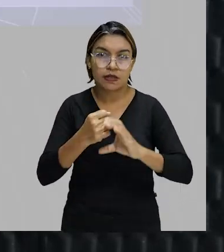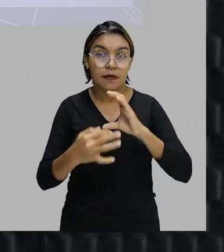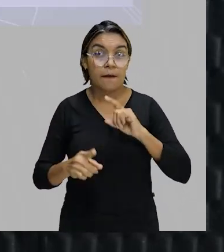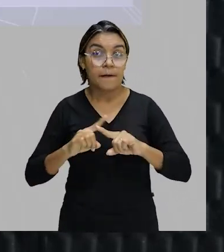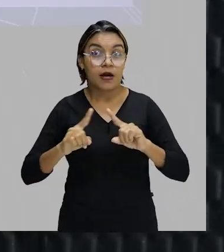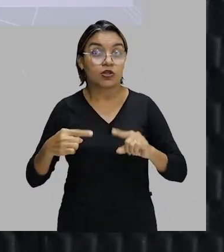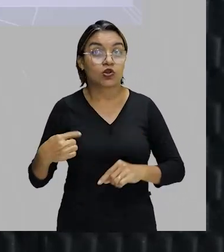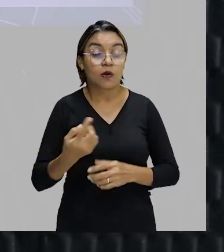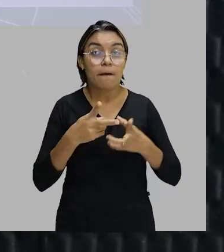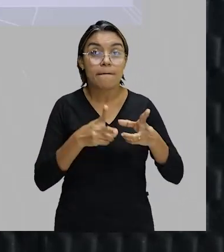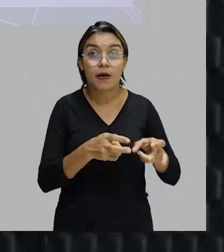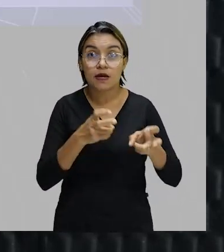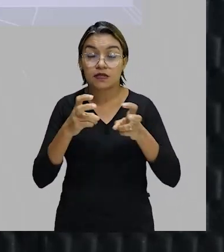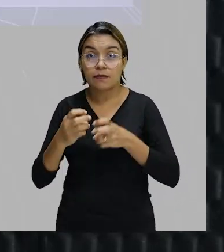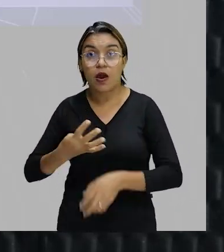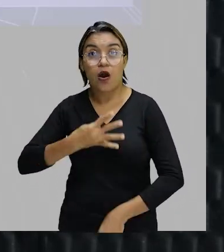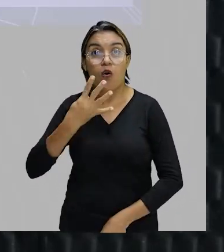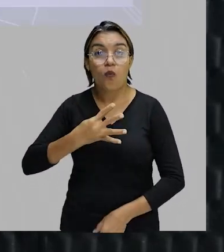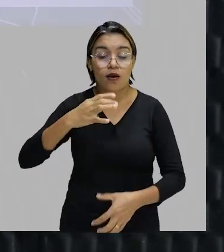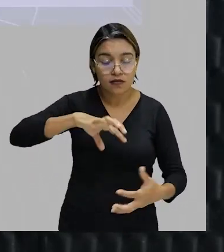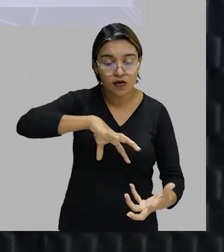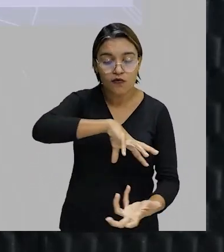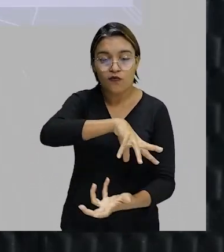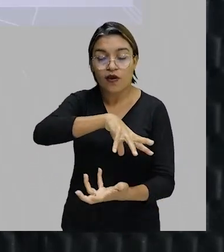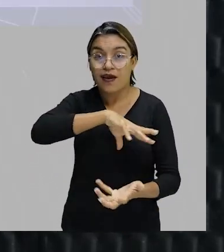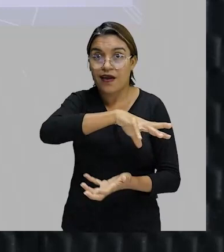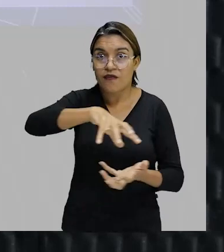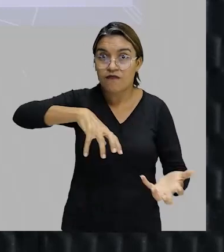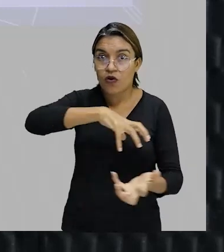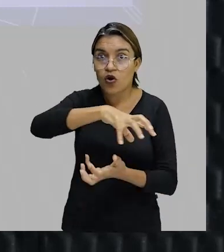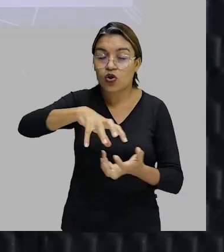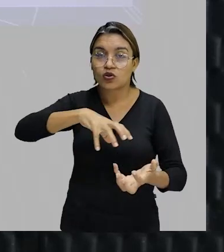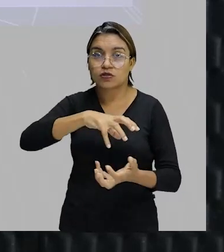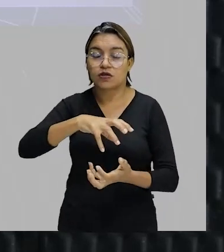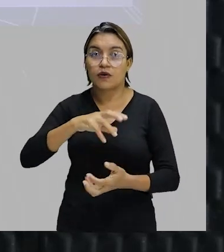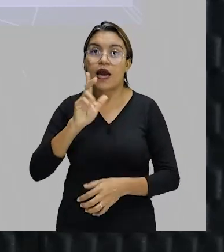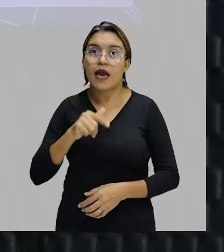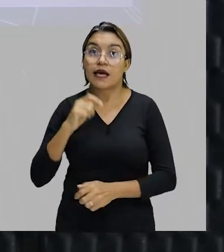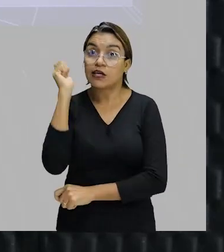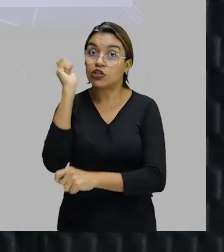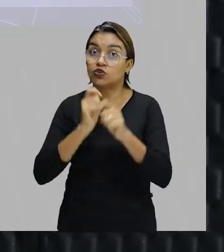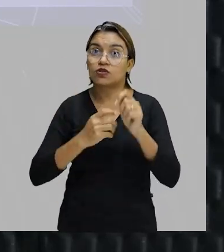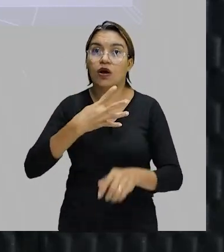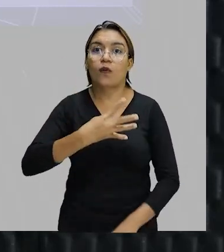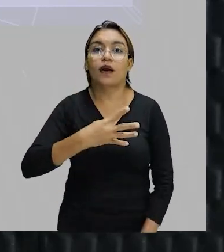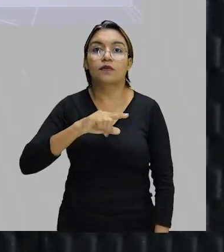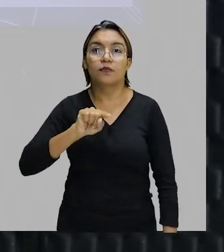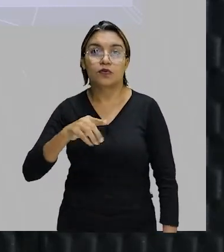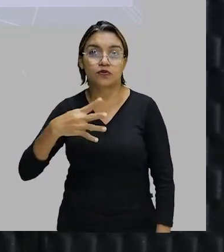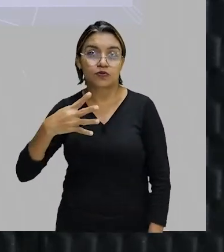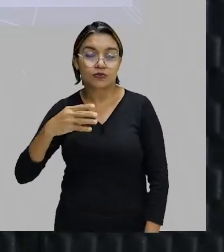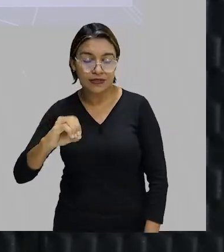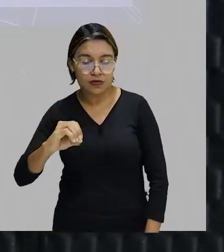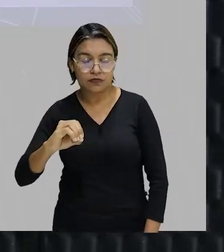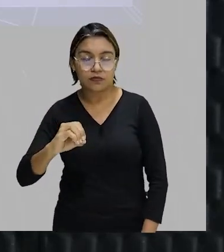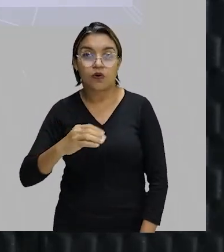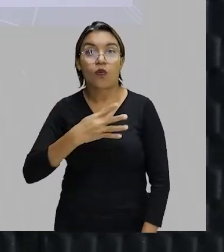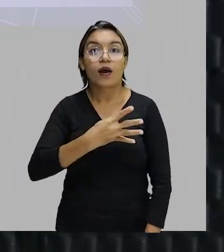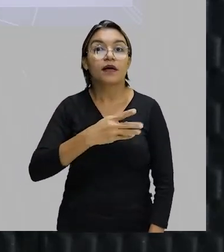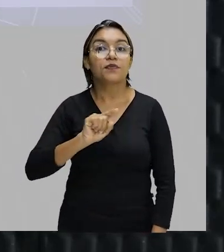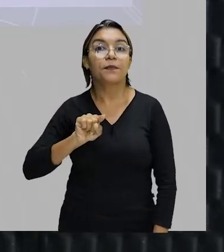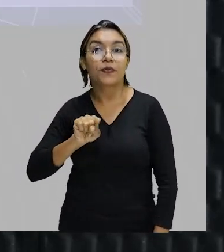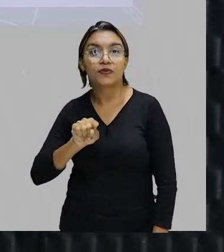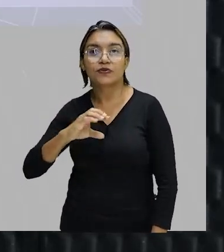pode perceber que esta quarta revolução, chamada de indústria 4.0, é a indústria da inteligência